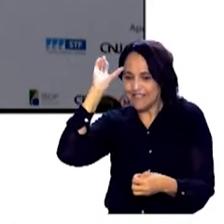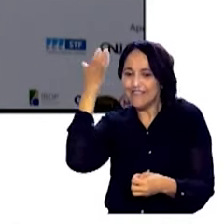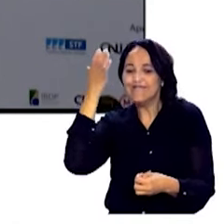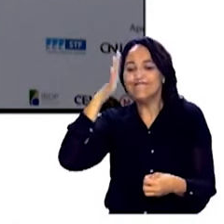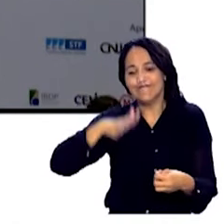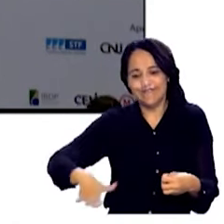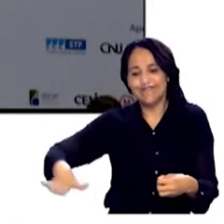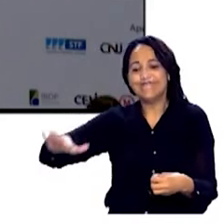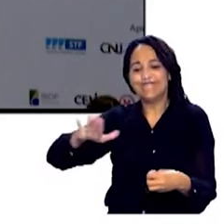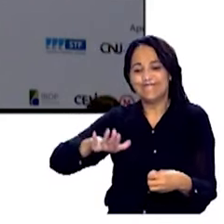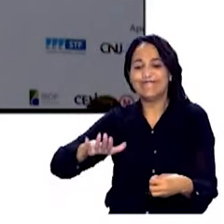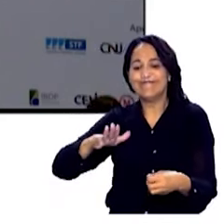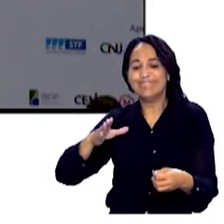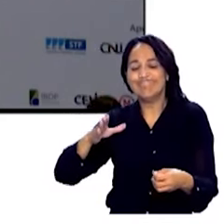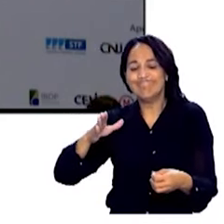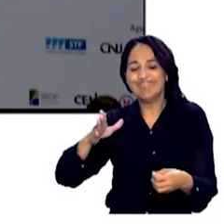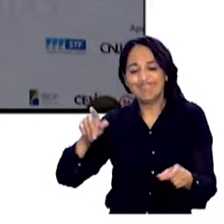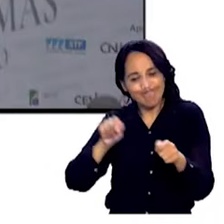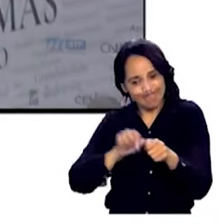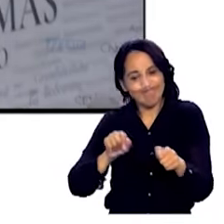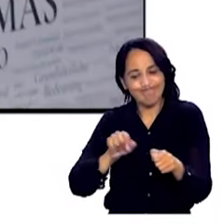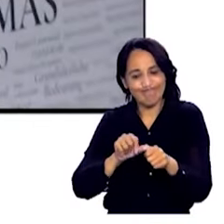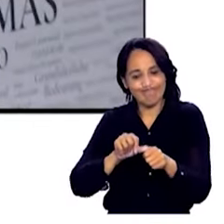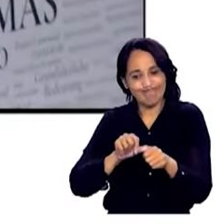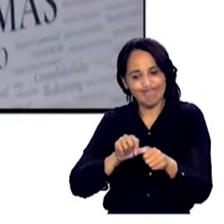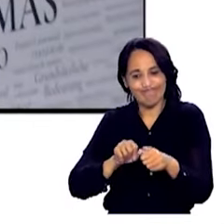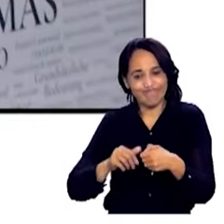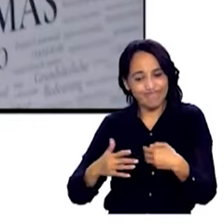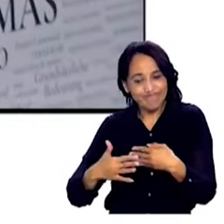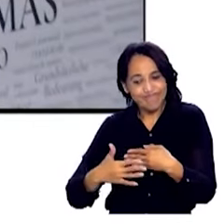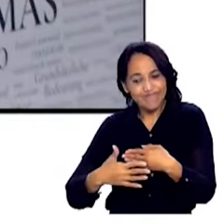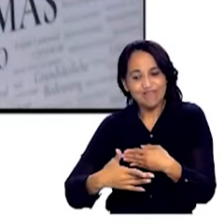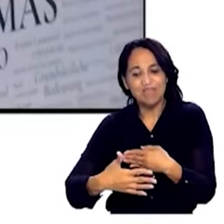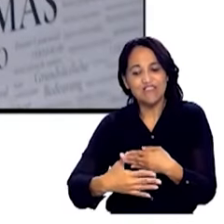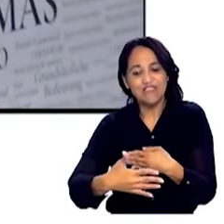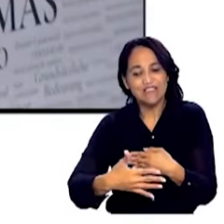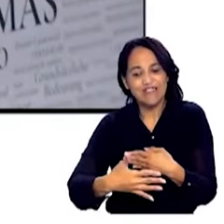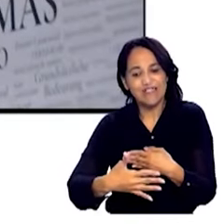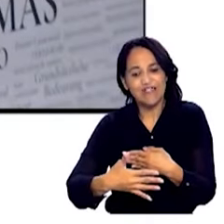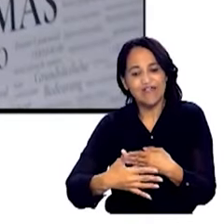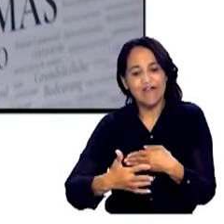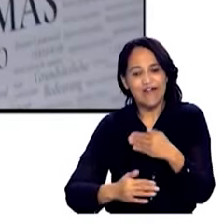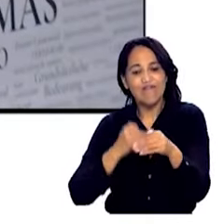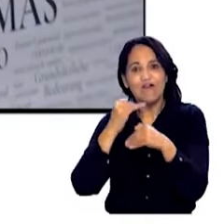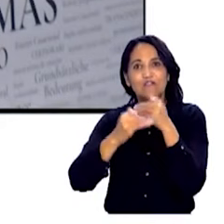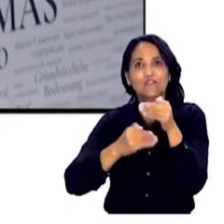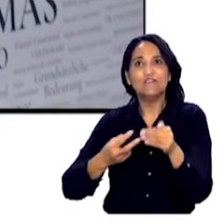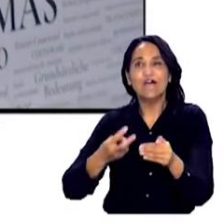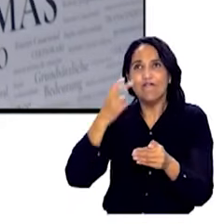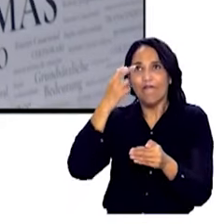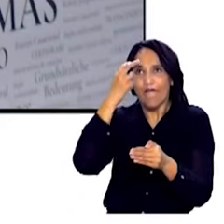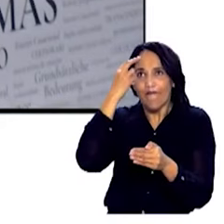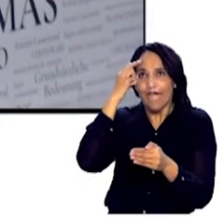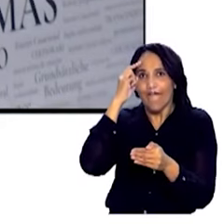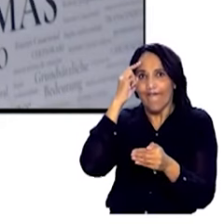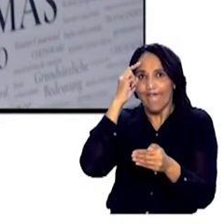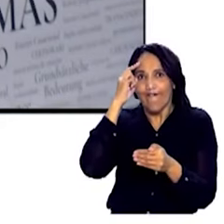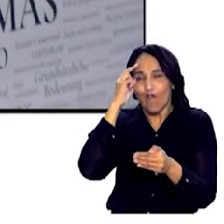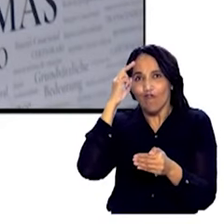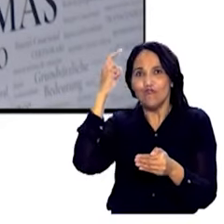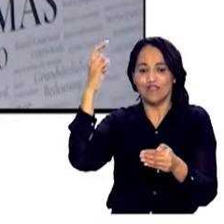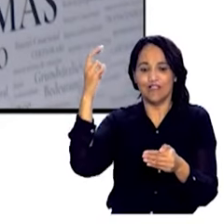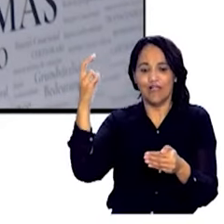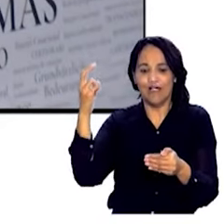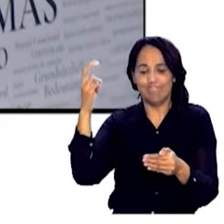Porque ou seja eh eh a a evolução cultural e e social e política